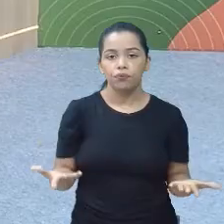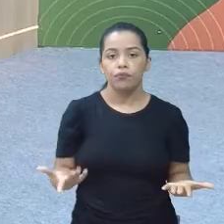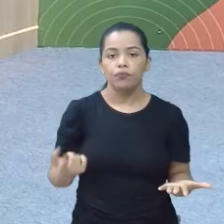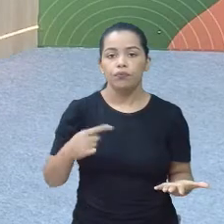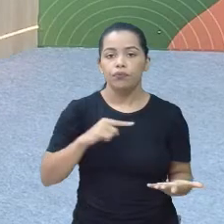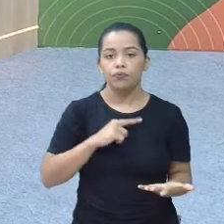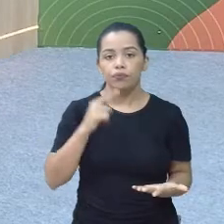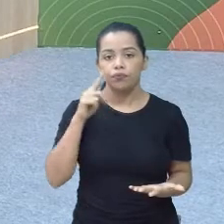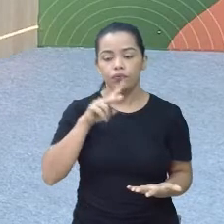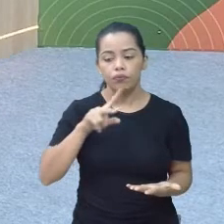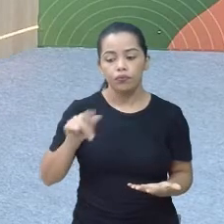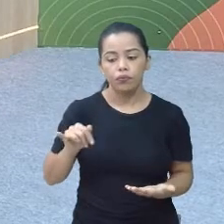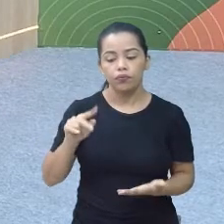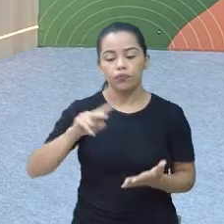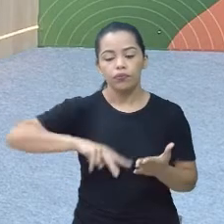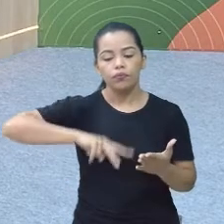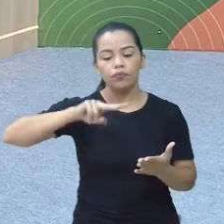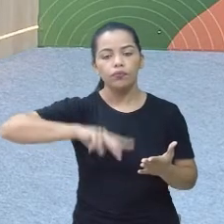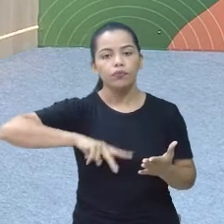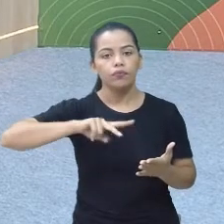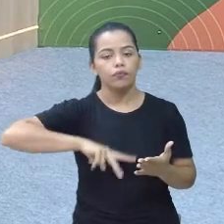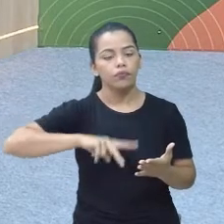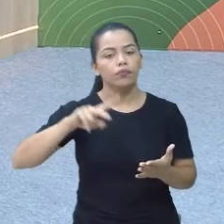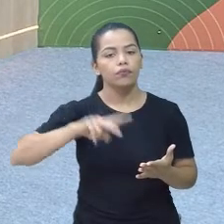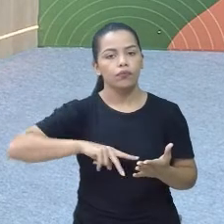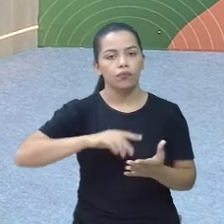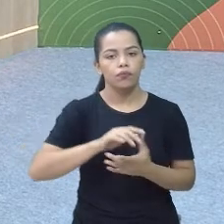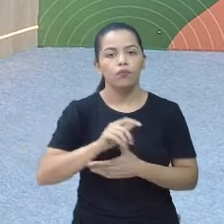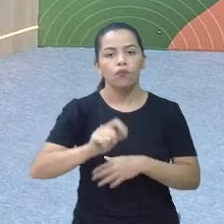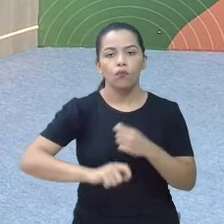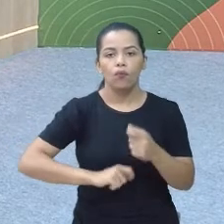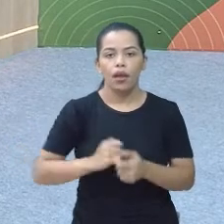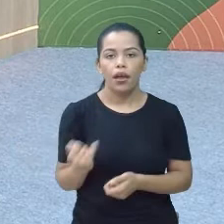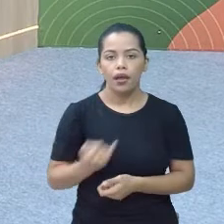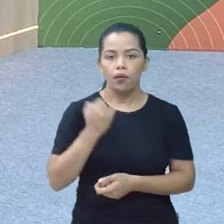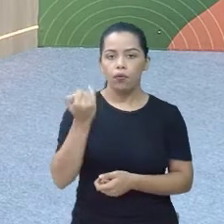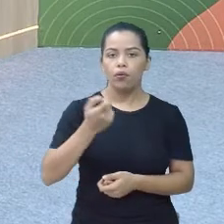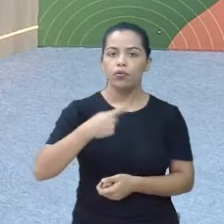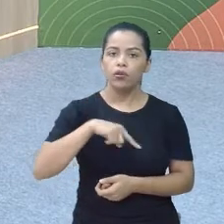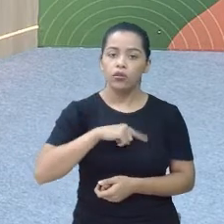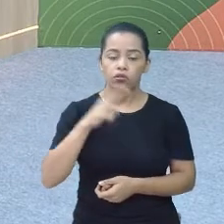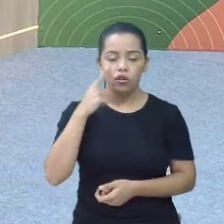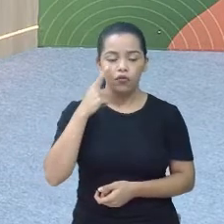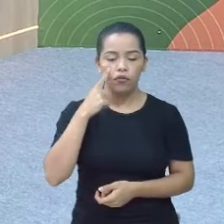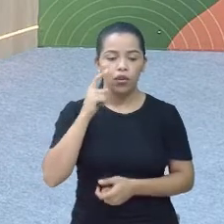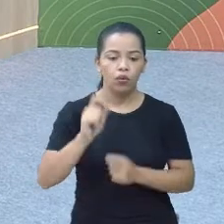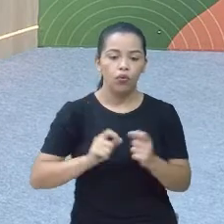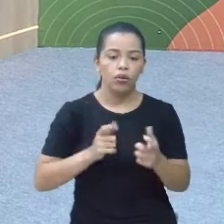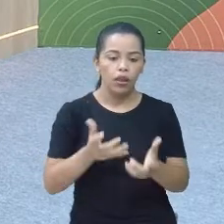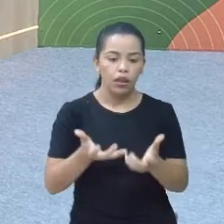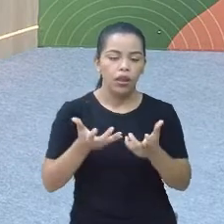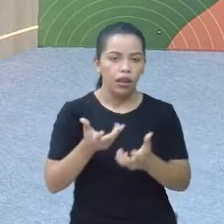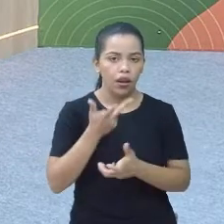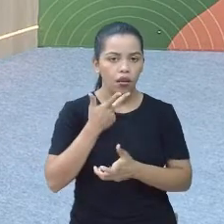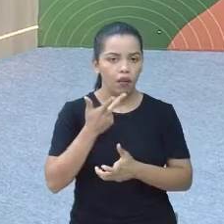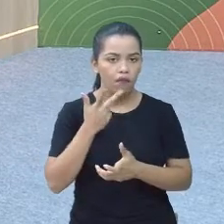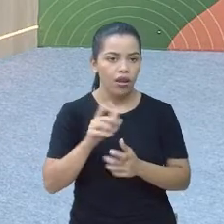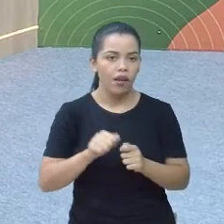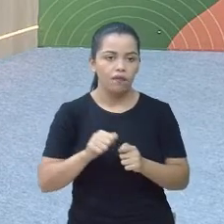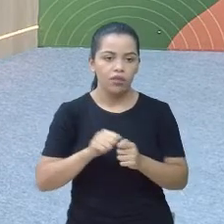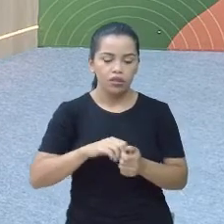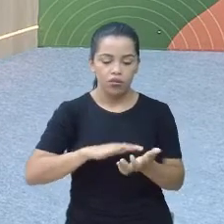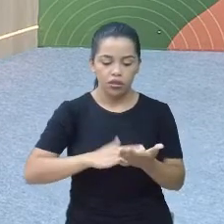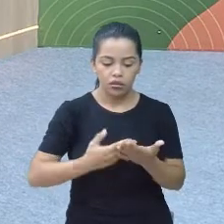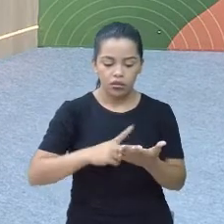vai ler o gráfico, é importante apontar para o que ele está querendo me dizer, para a gente não ler, fazer uma interpretação